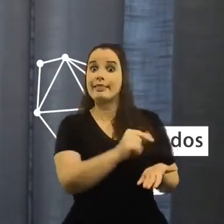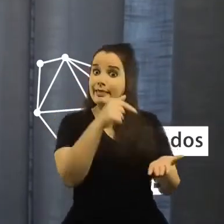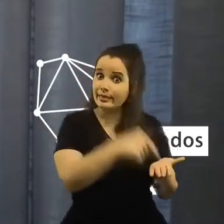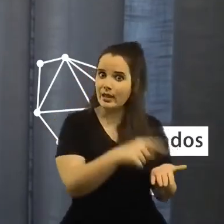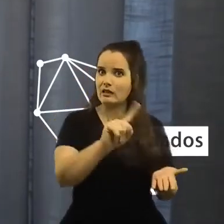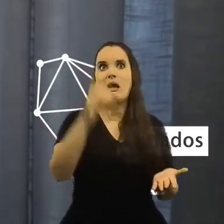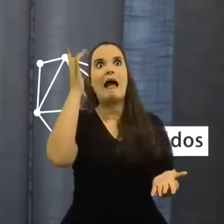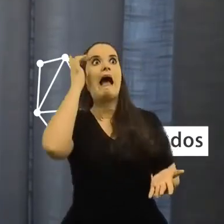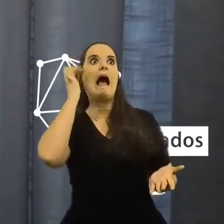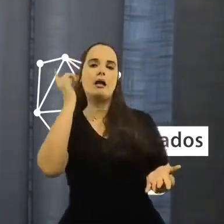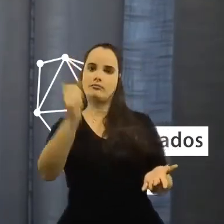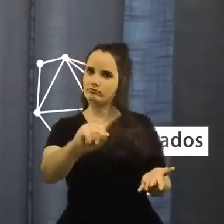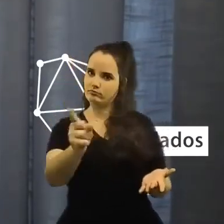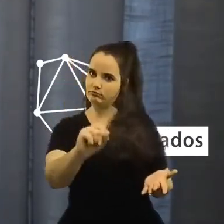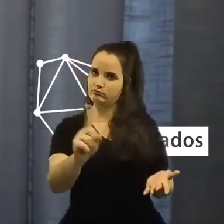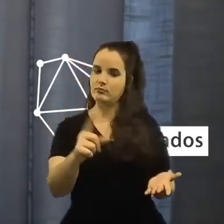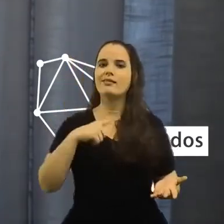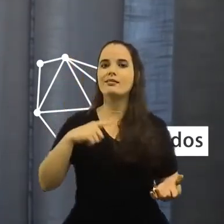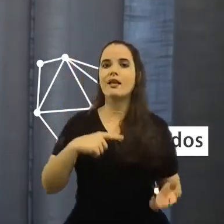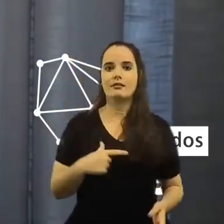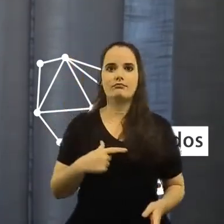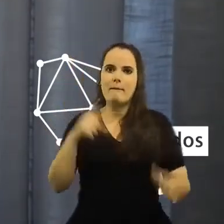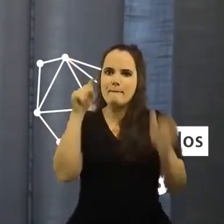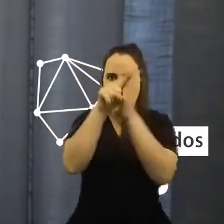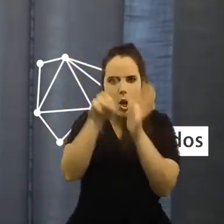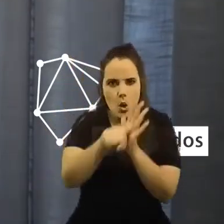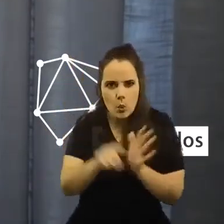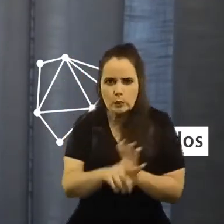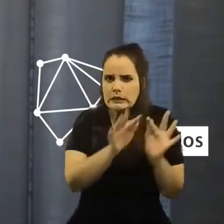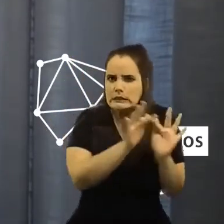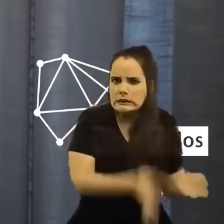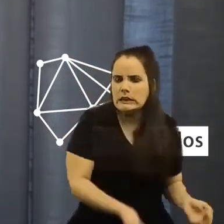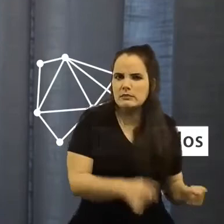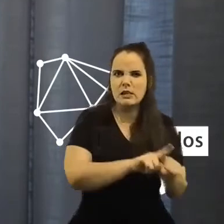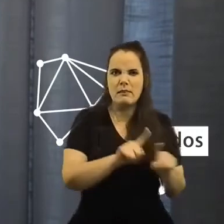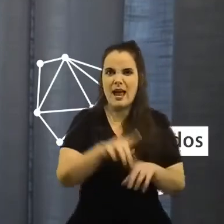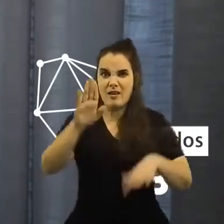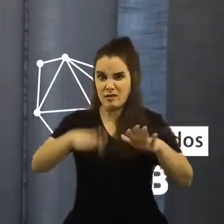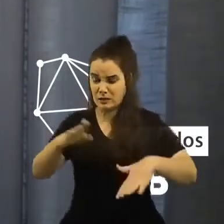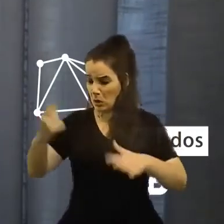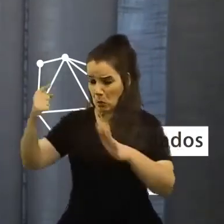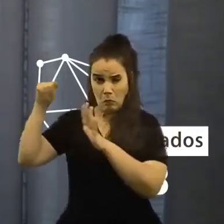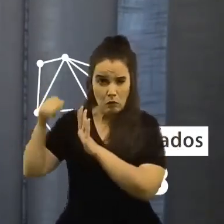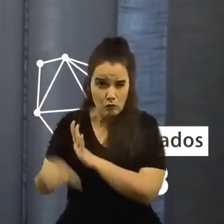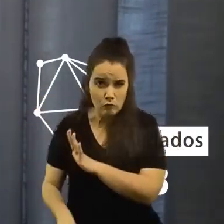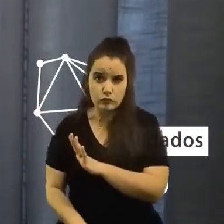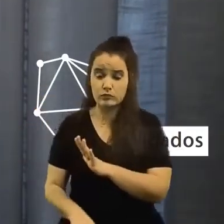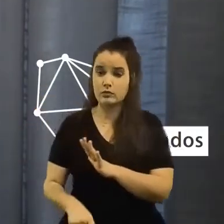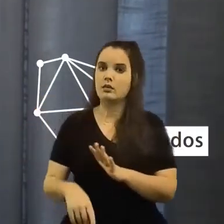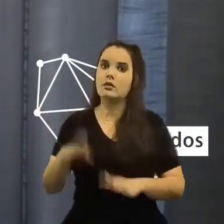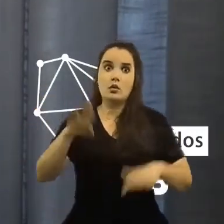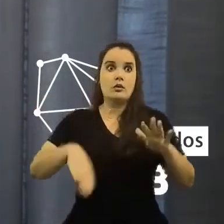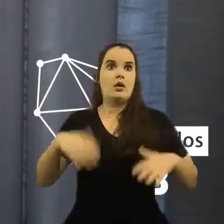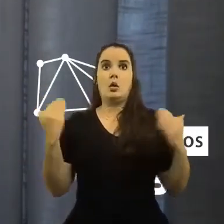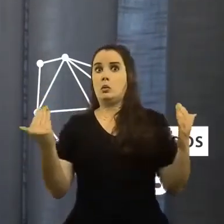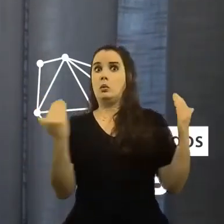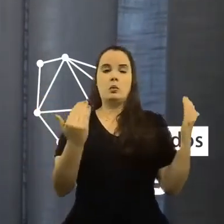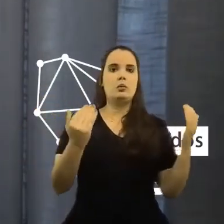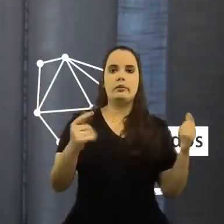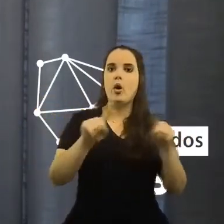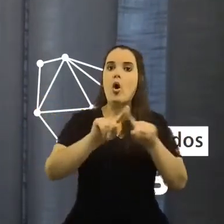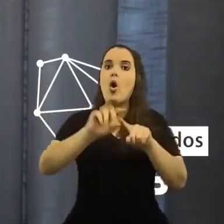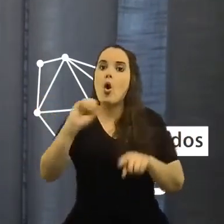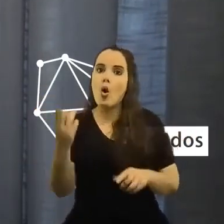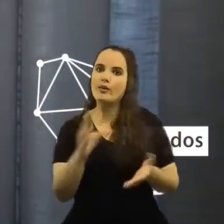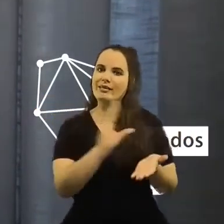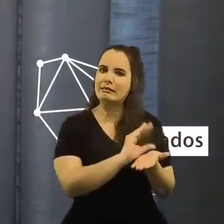perguntas iniciais até casos complexos, os dados estão presentes, ainda que você não consiga ver. Há dados camuflados quando você decide o próximo filme